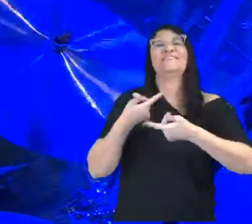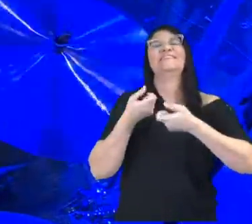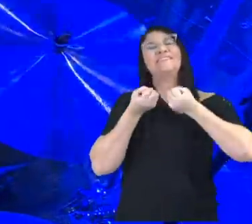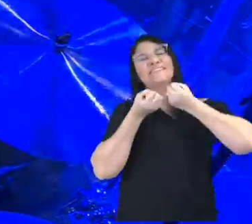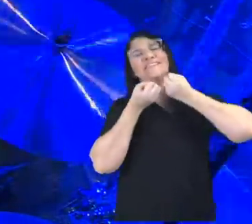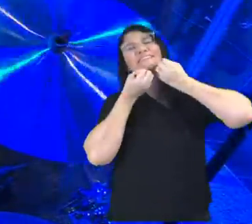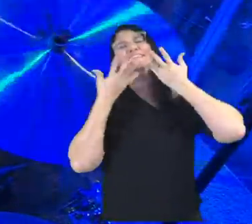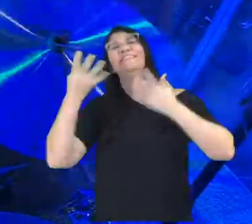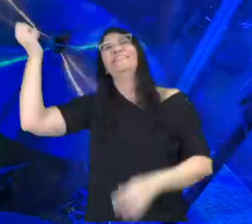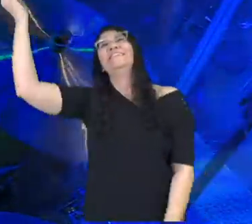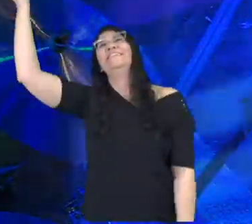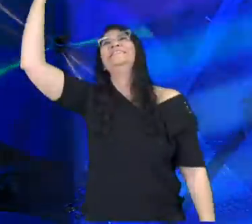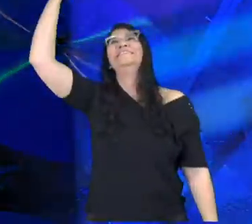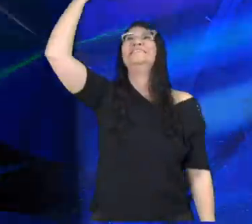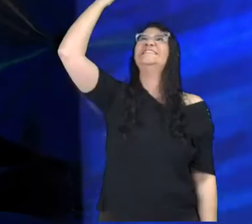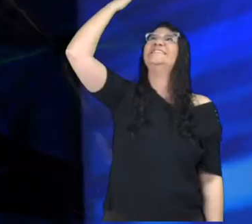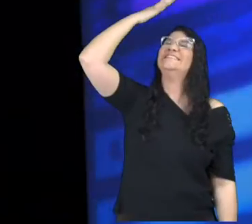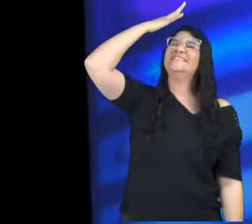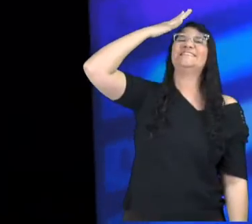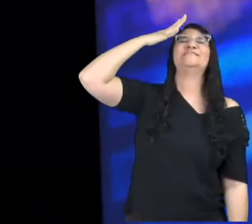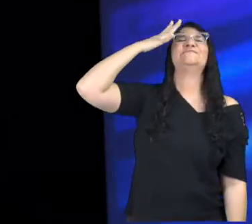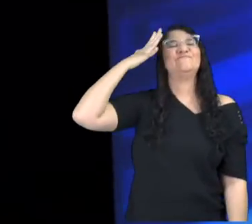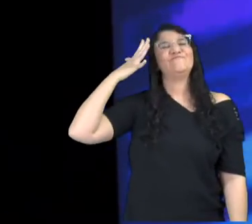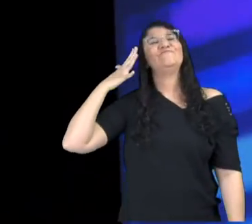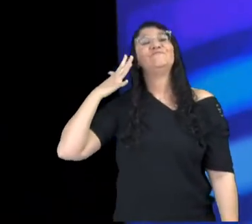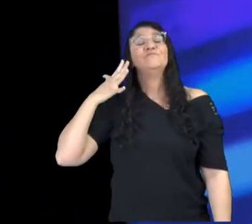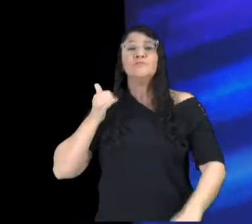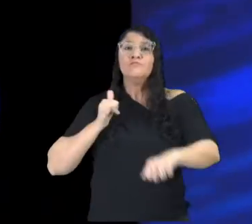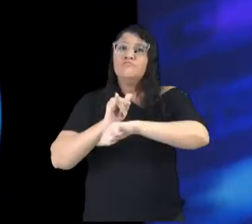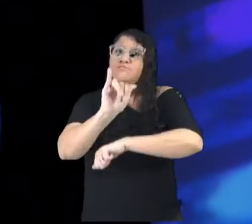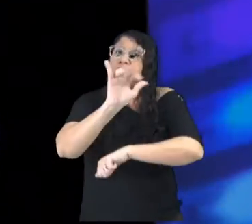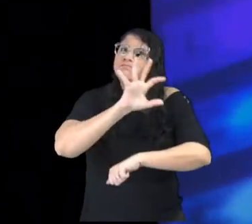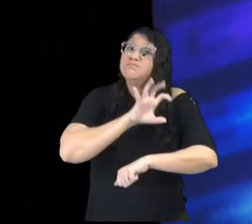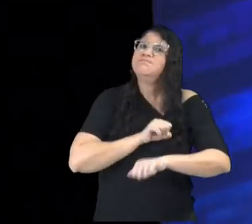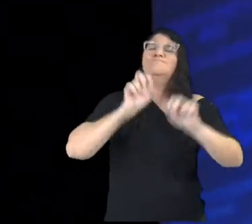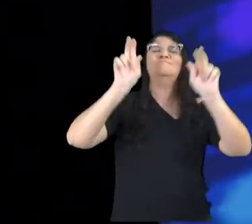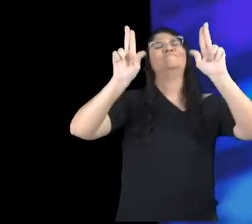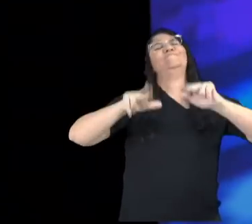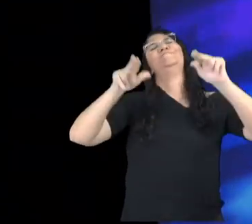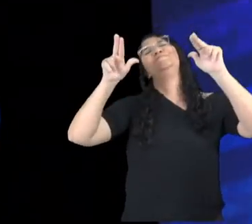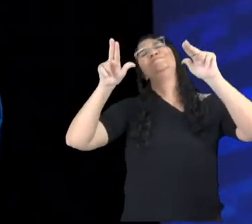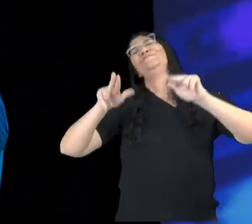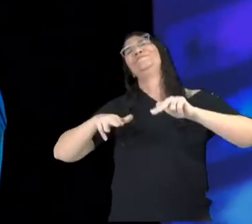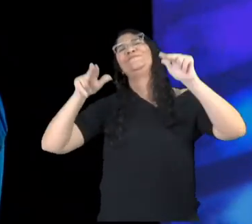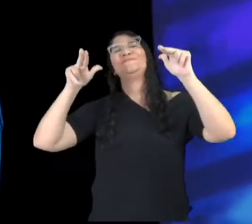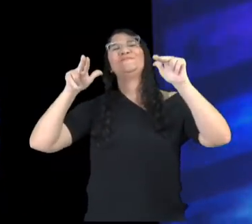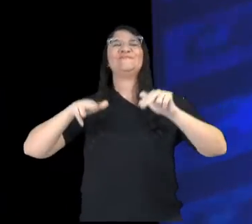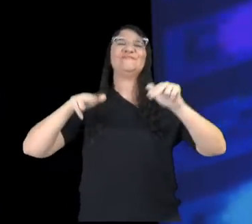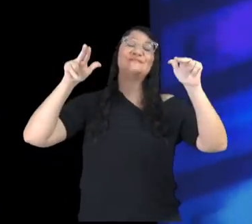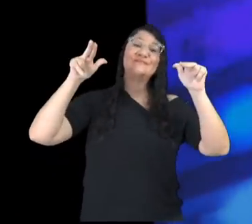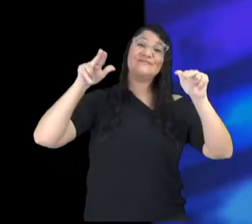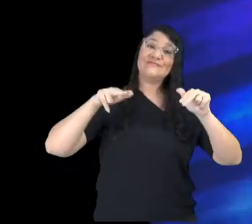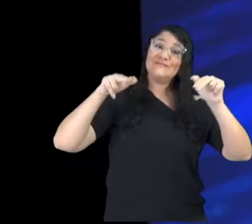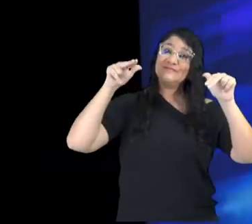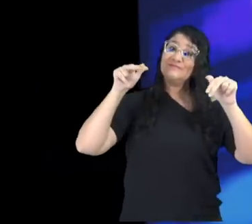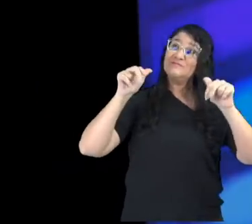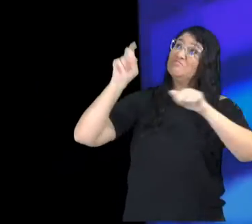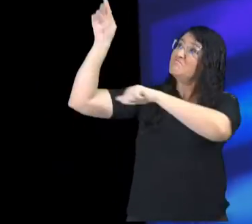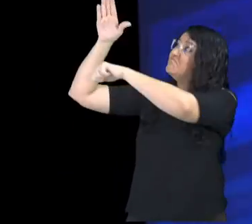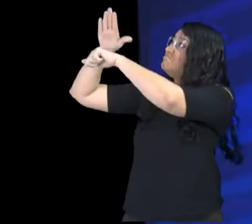tremenda graça, ó que infalível amor,